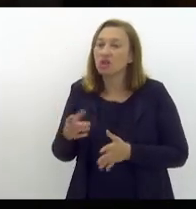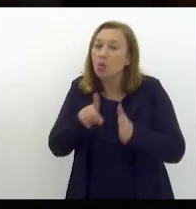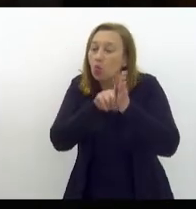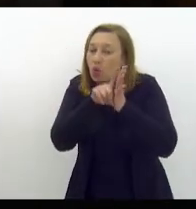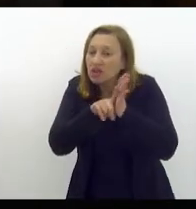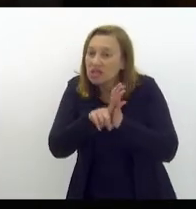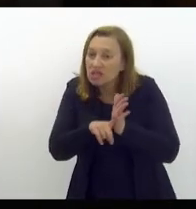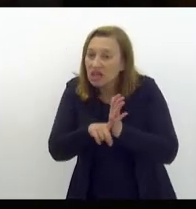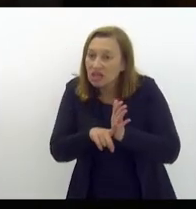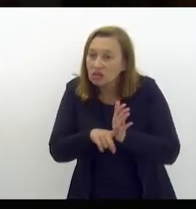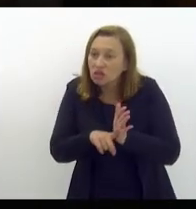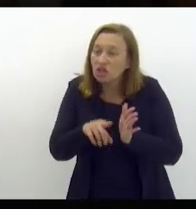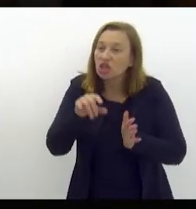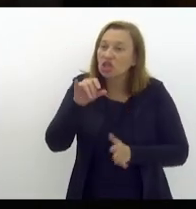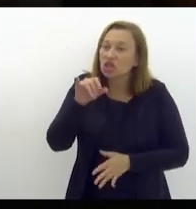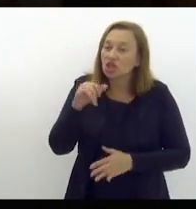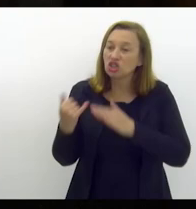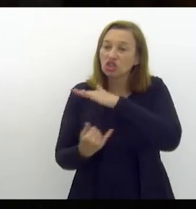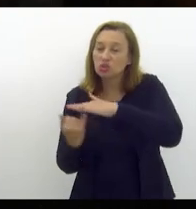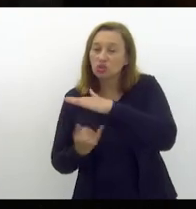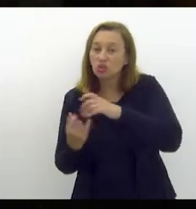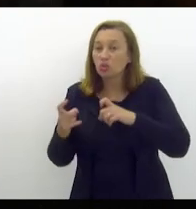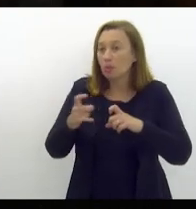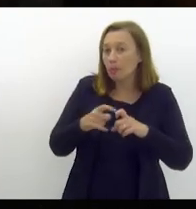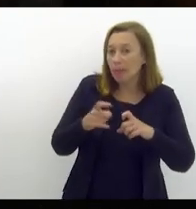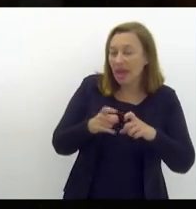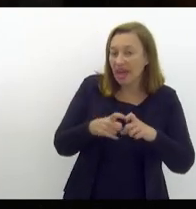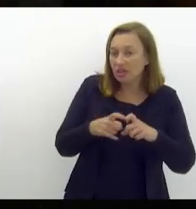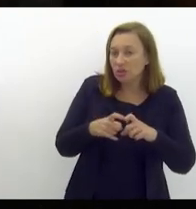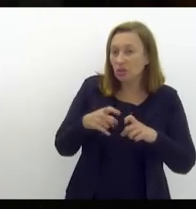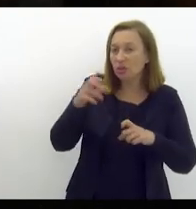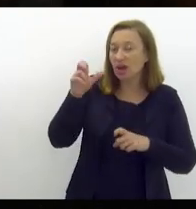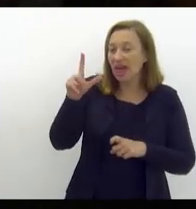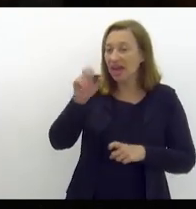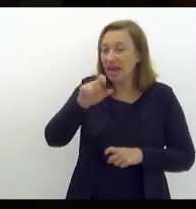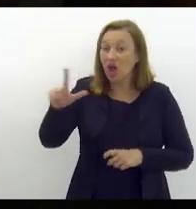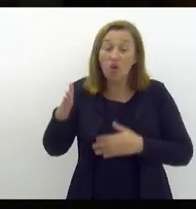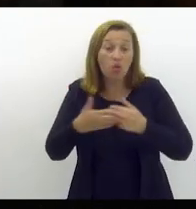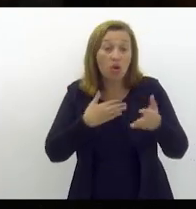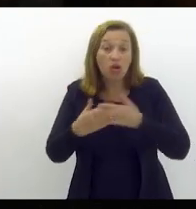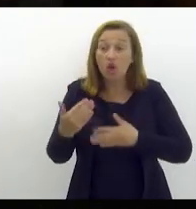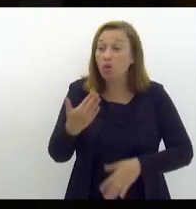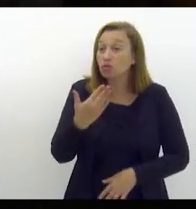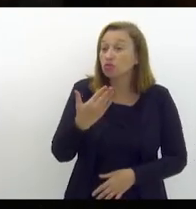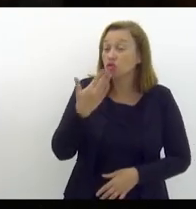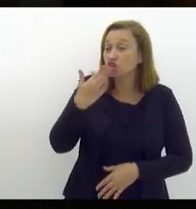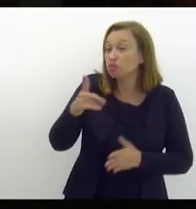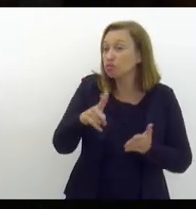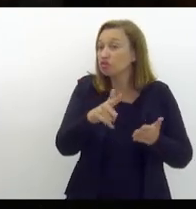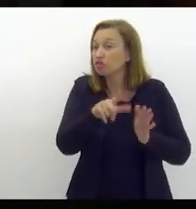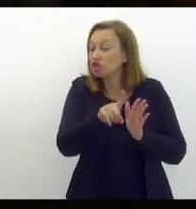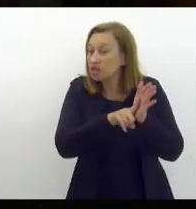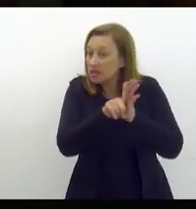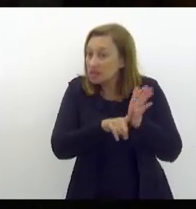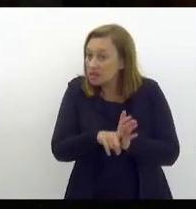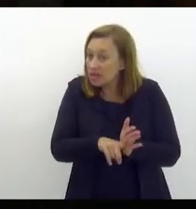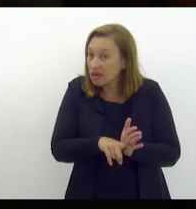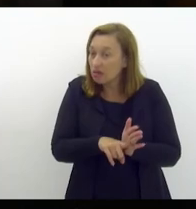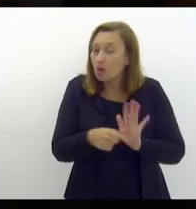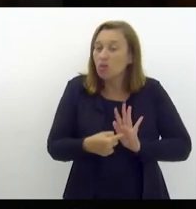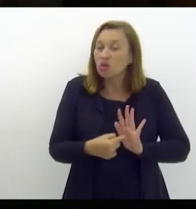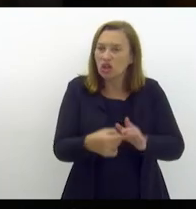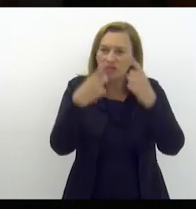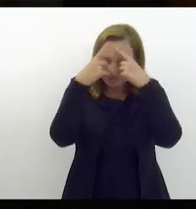no Instituto Médico Legal ou qualquer outro exame que possa diagnosticar com a